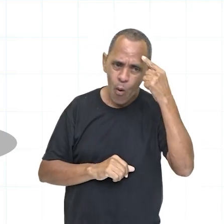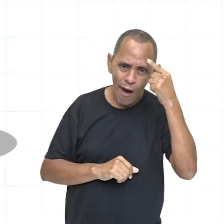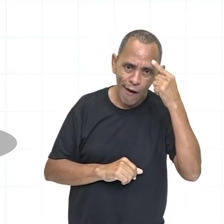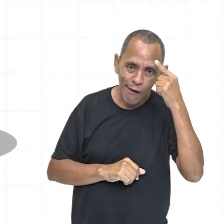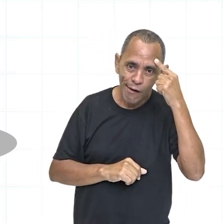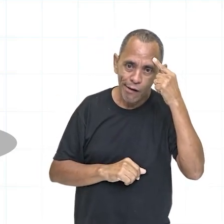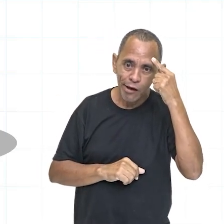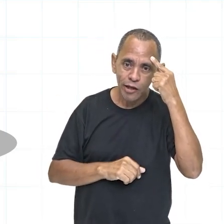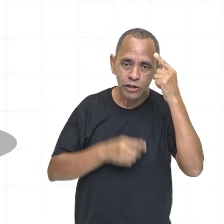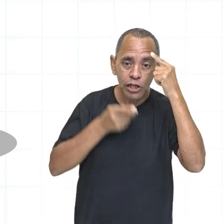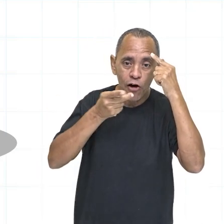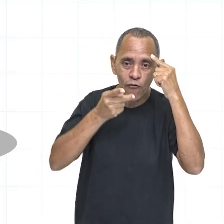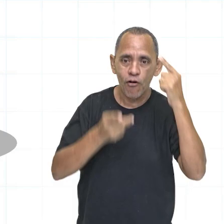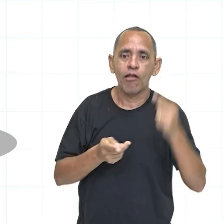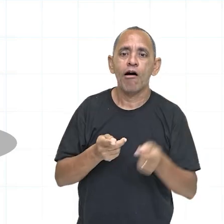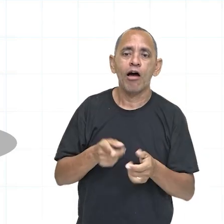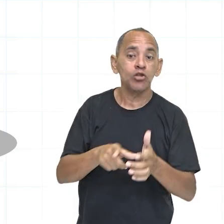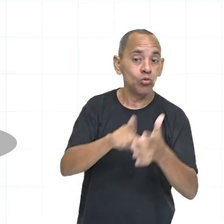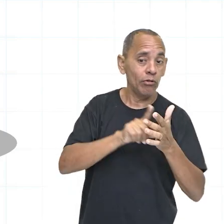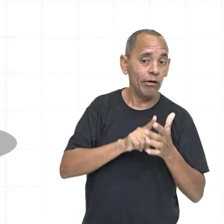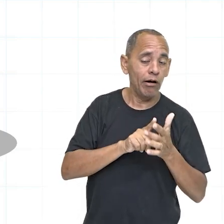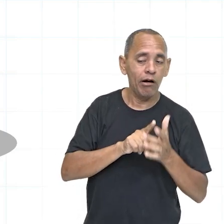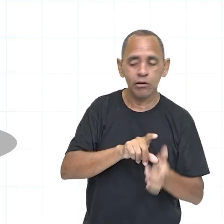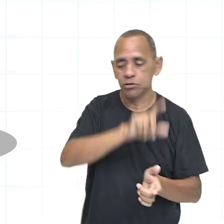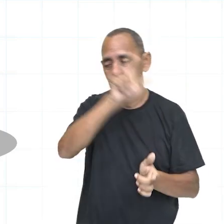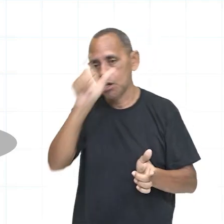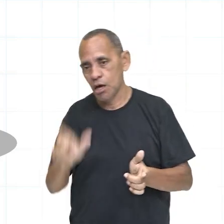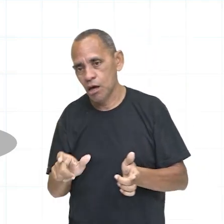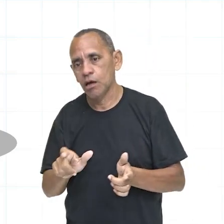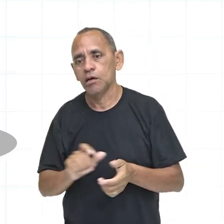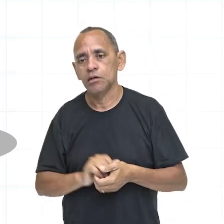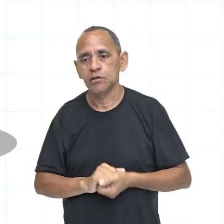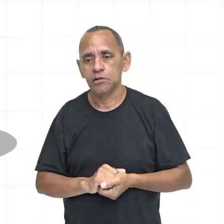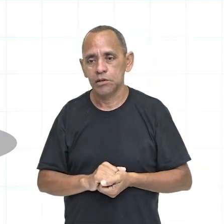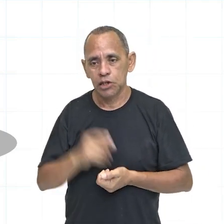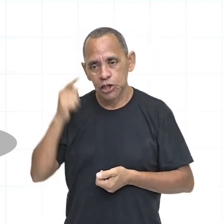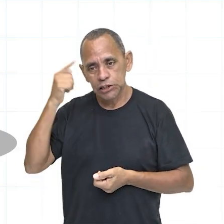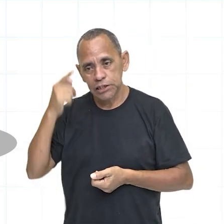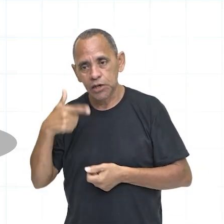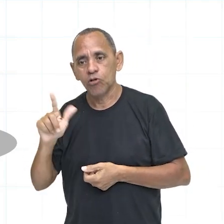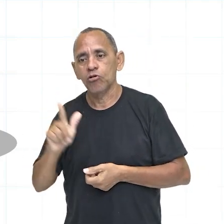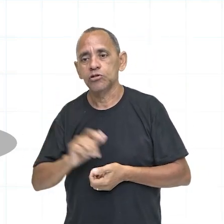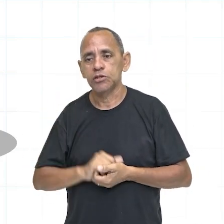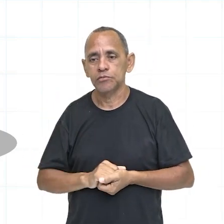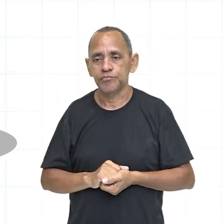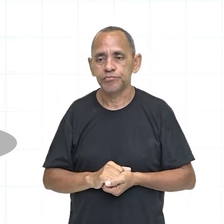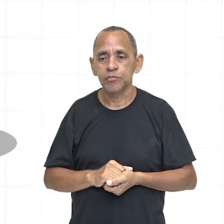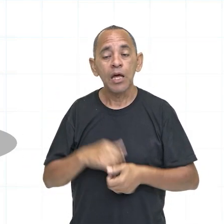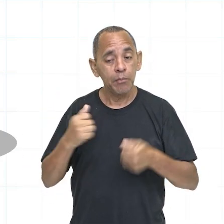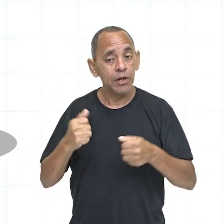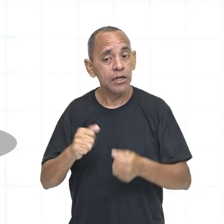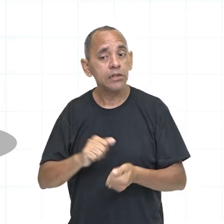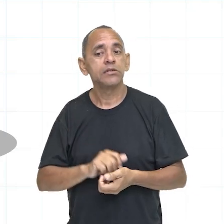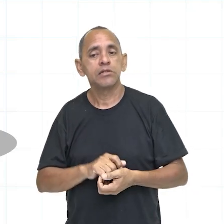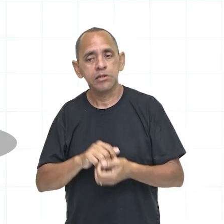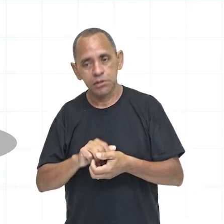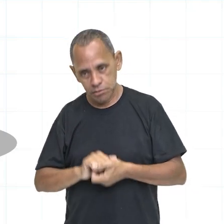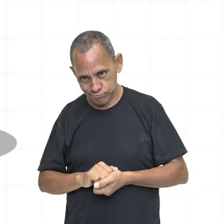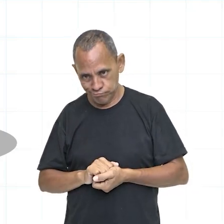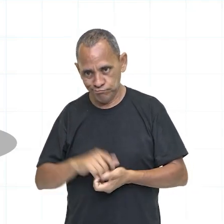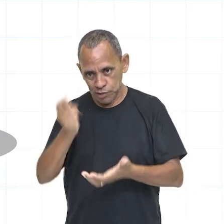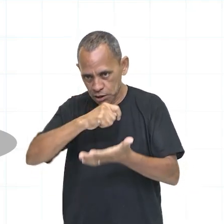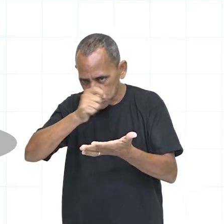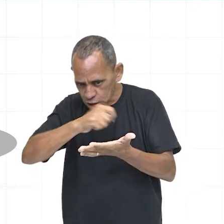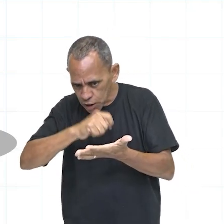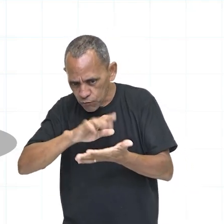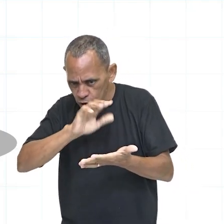dito antes. Então, anote aí, isso é importante para vocês lembrarem, a diferença entre as conjunções. Neste caso, eu